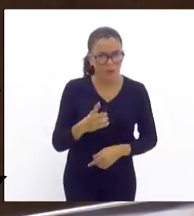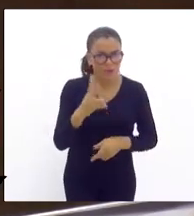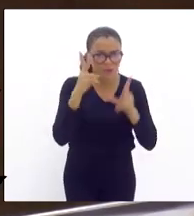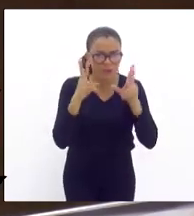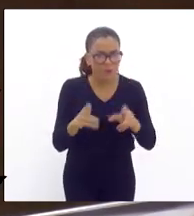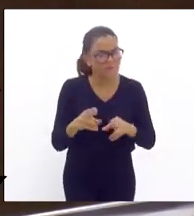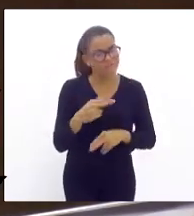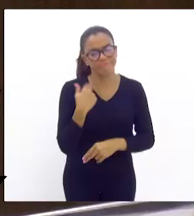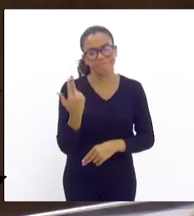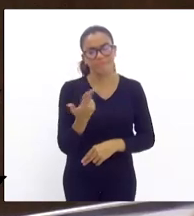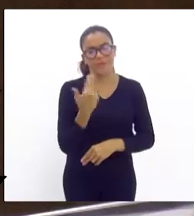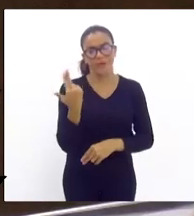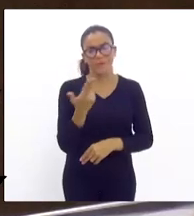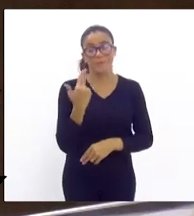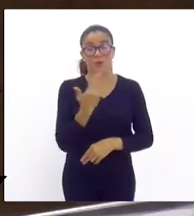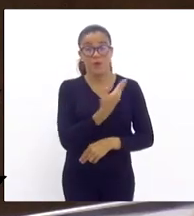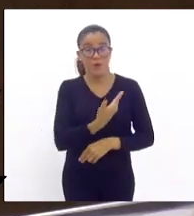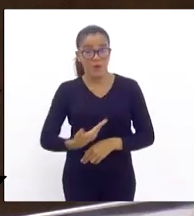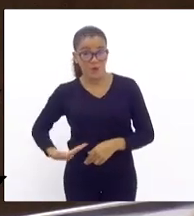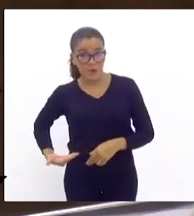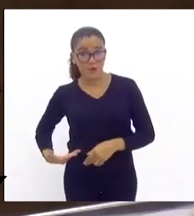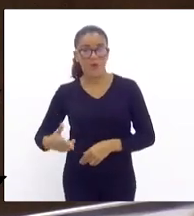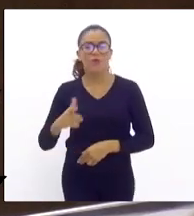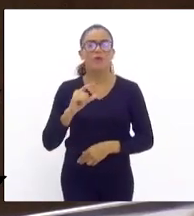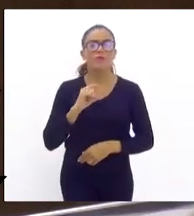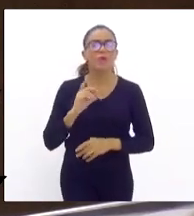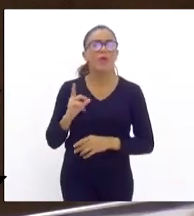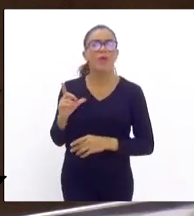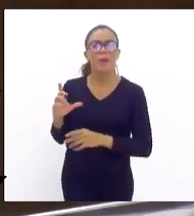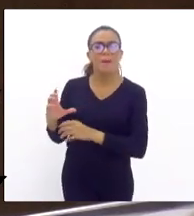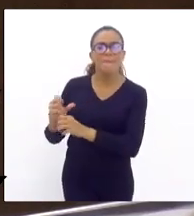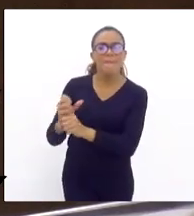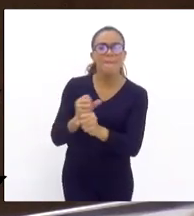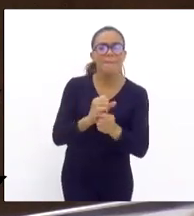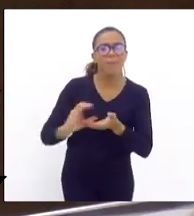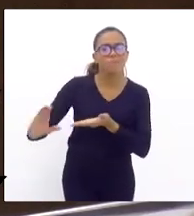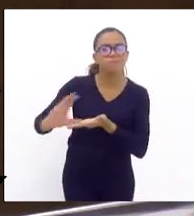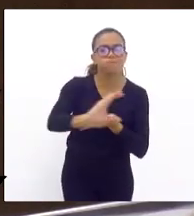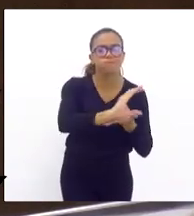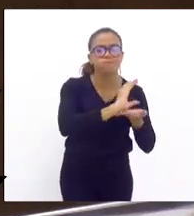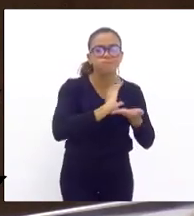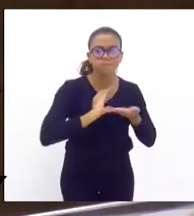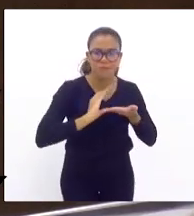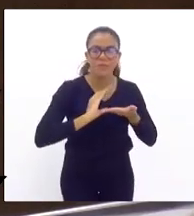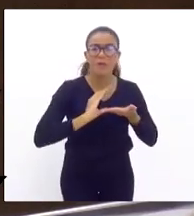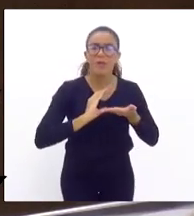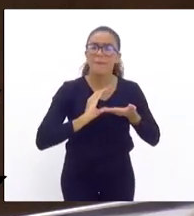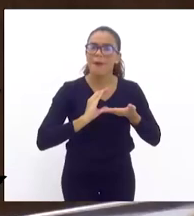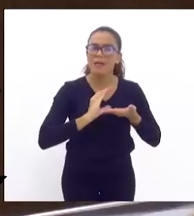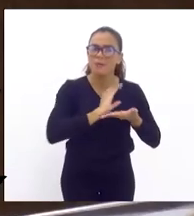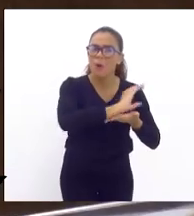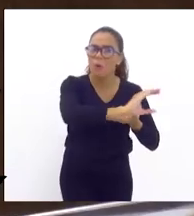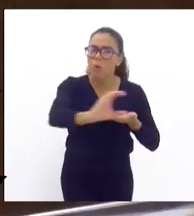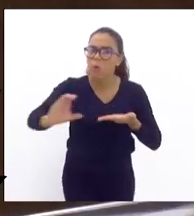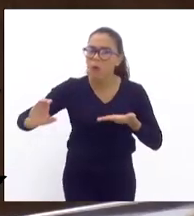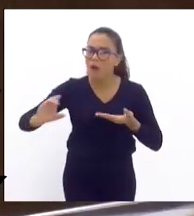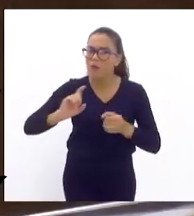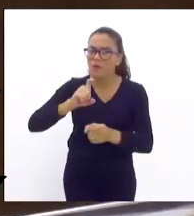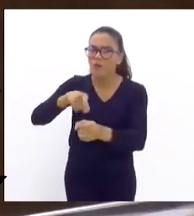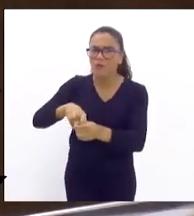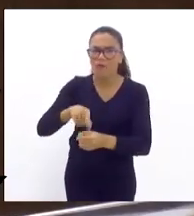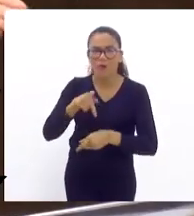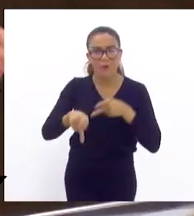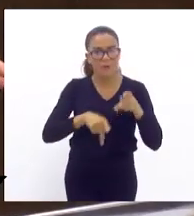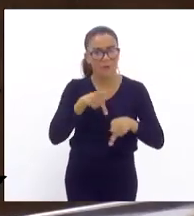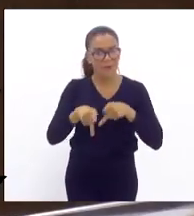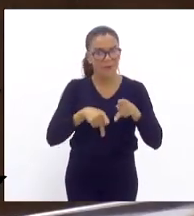O governo recebeu uma grande soma de dinheiro nessa concessão, né? Não devolveu à população, principalmente,